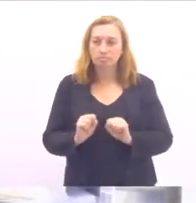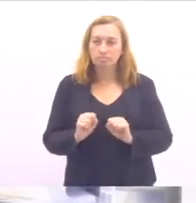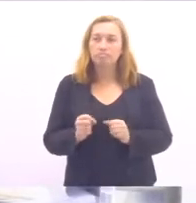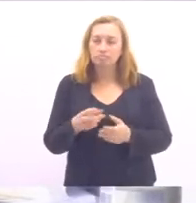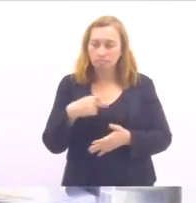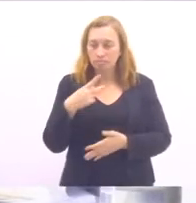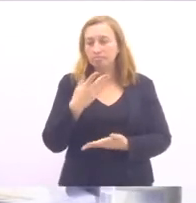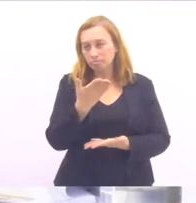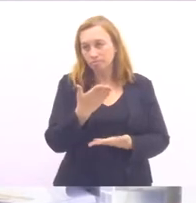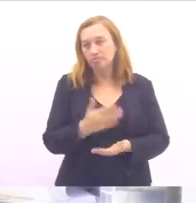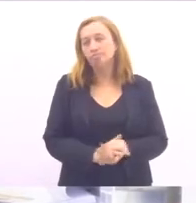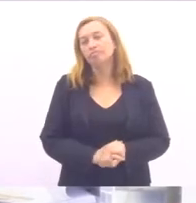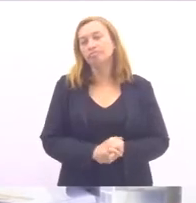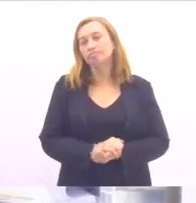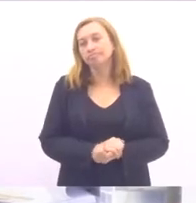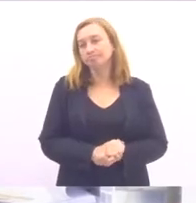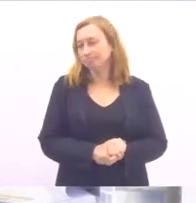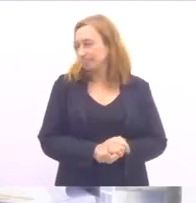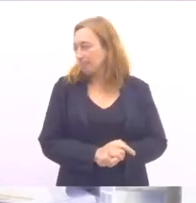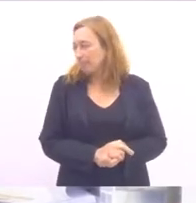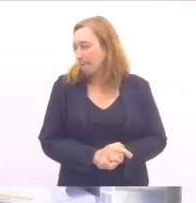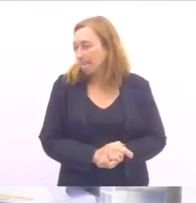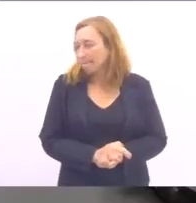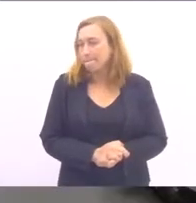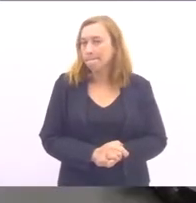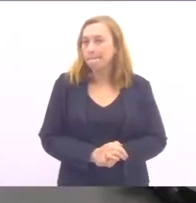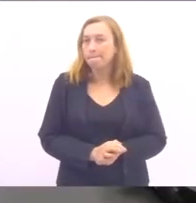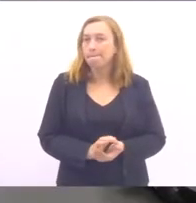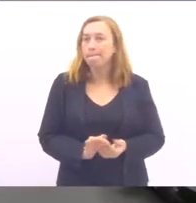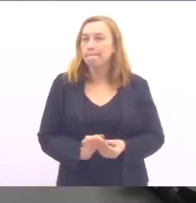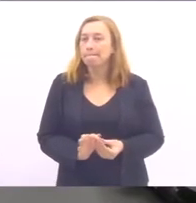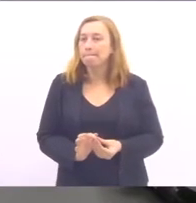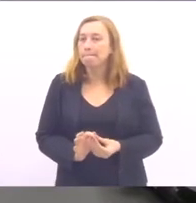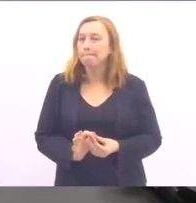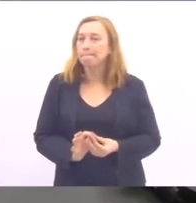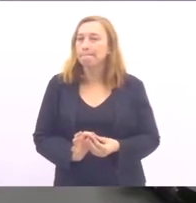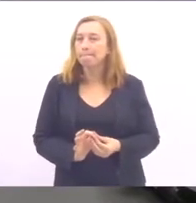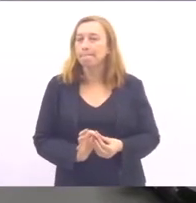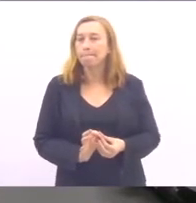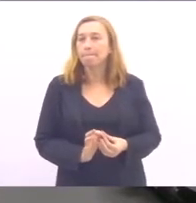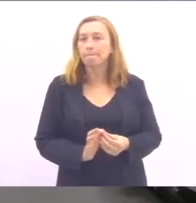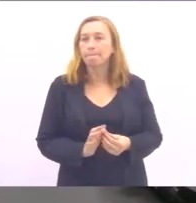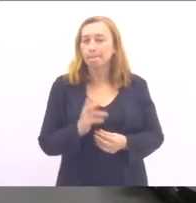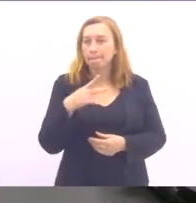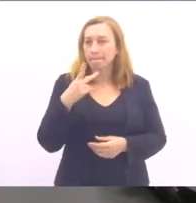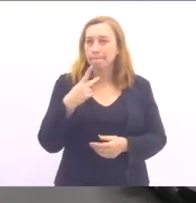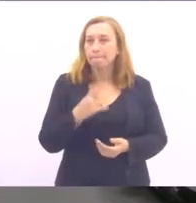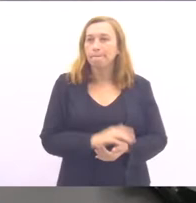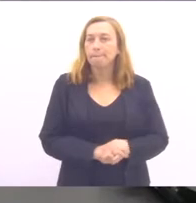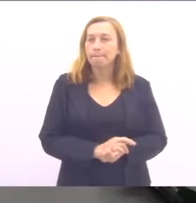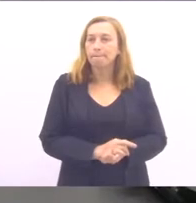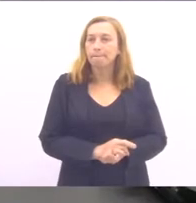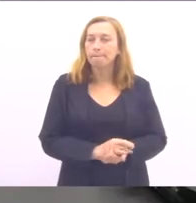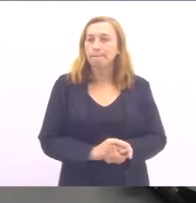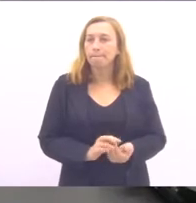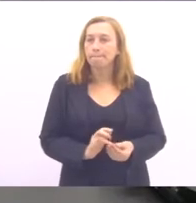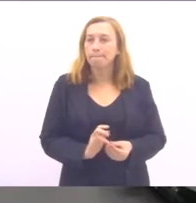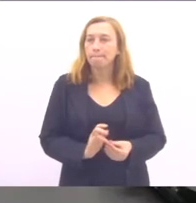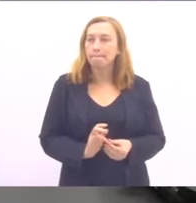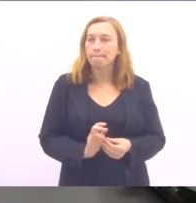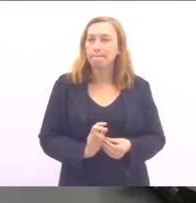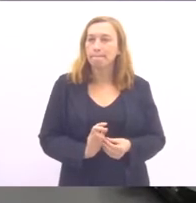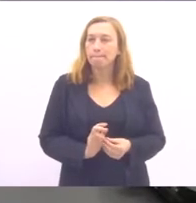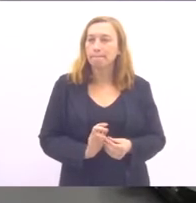inscrever e fazer os questionamentos. Deputado, deixa eu só colocar... Peraí, complementar. É só o complemento. Complemento. Como a